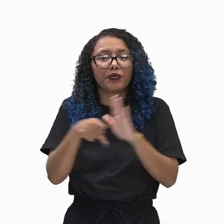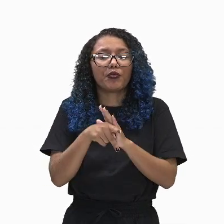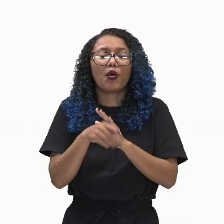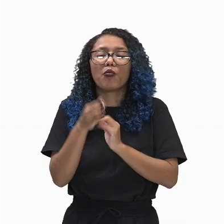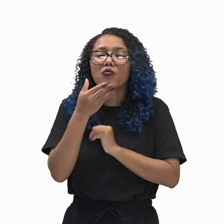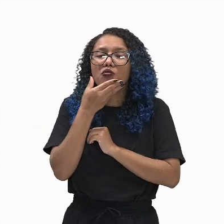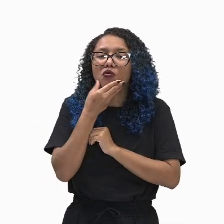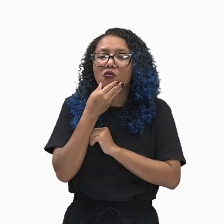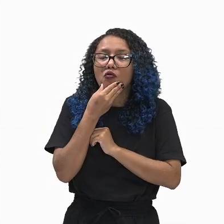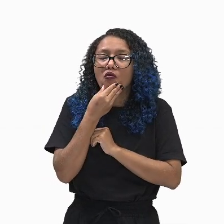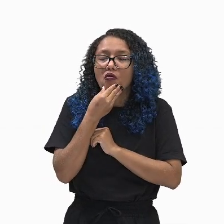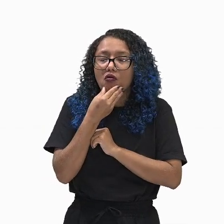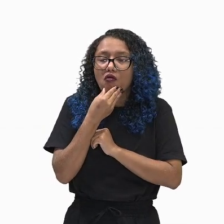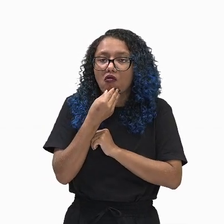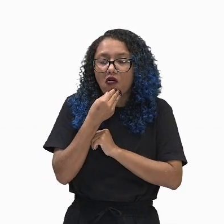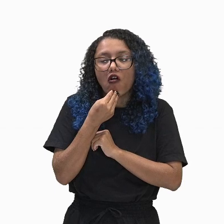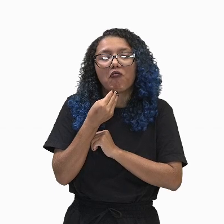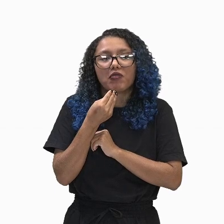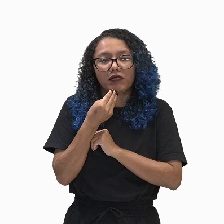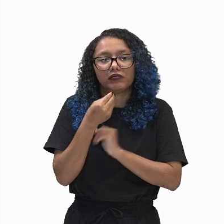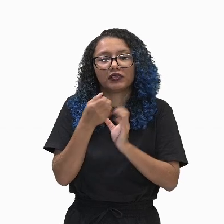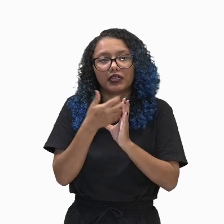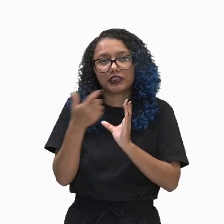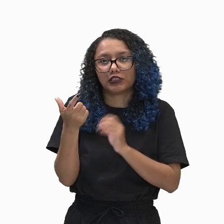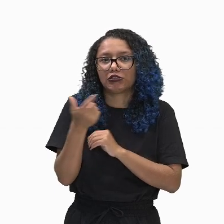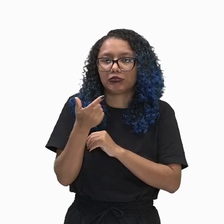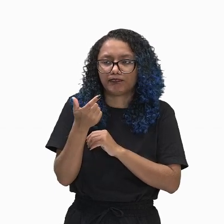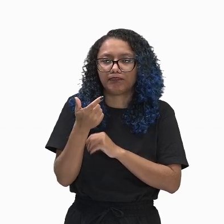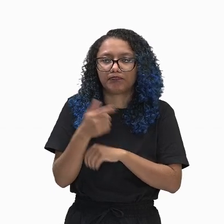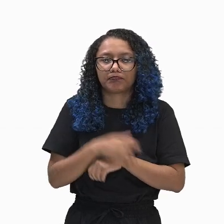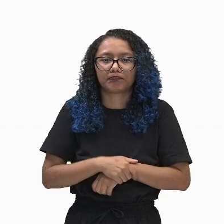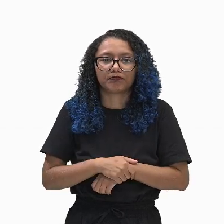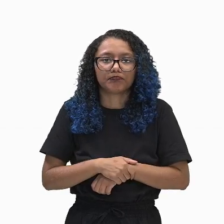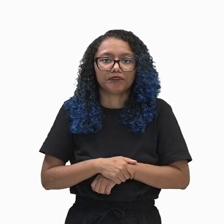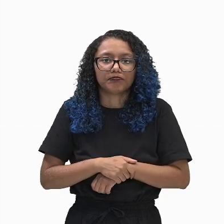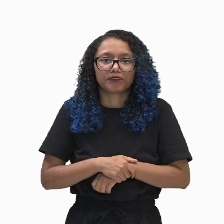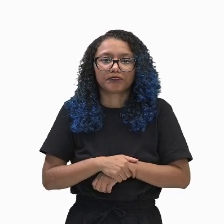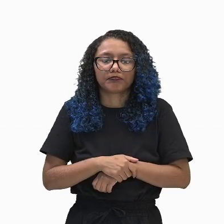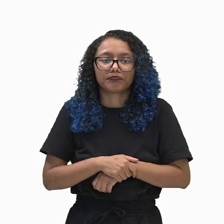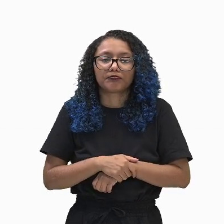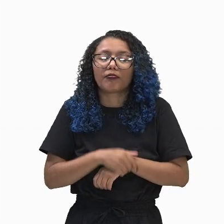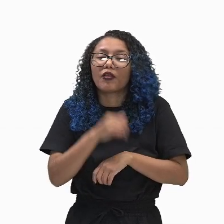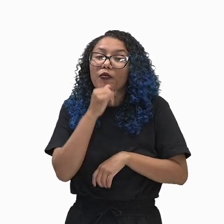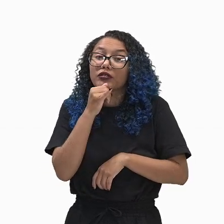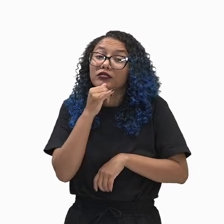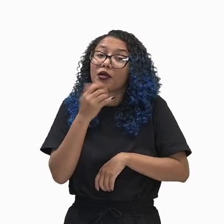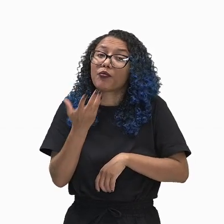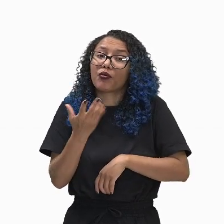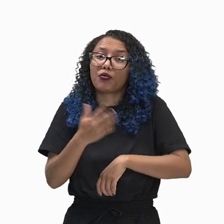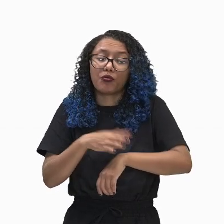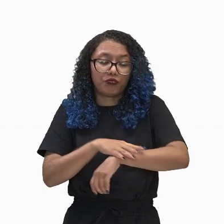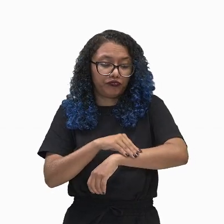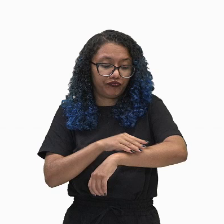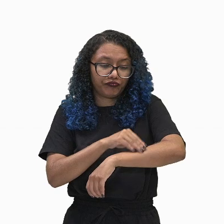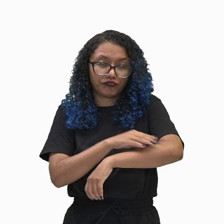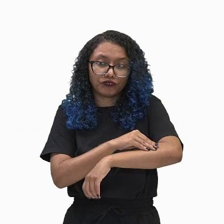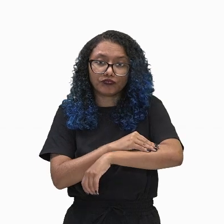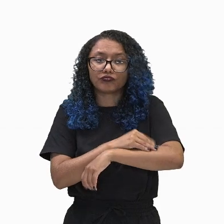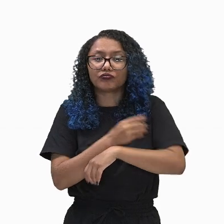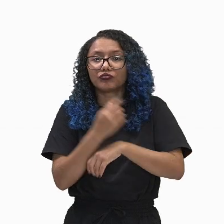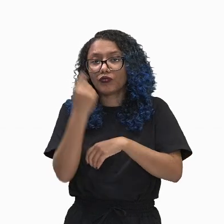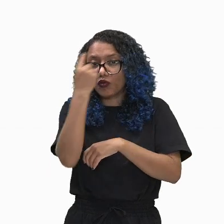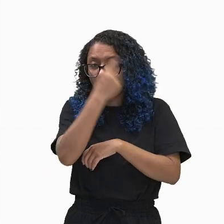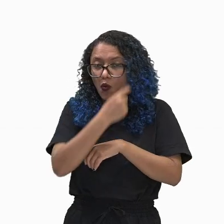características sexuais secundárias, eles vão lá estar relacionados a pelos no corpo, né, e no restante do